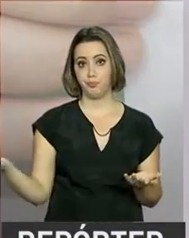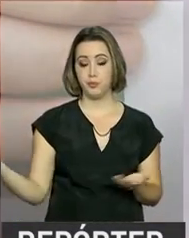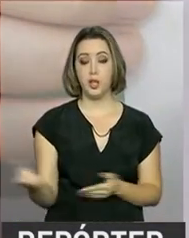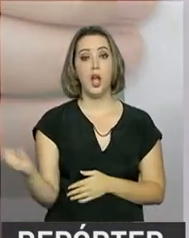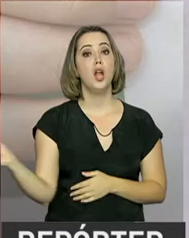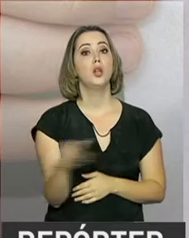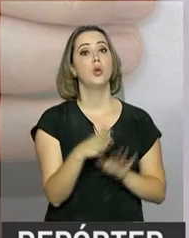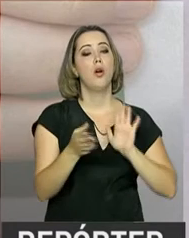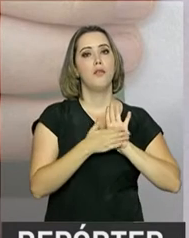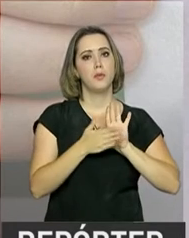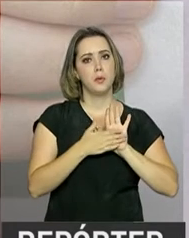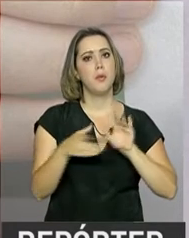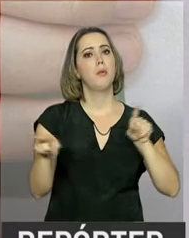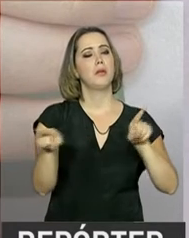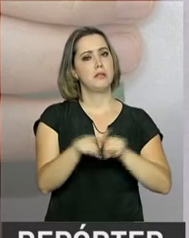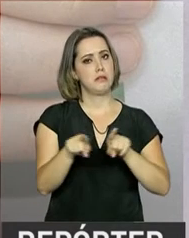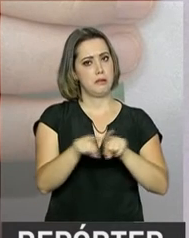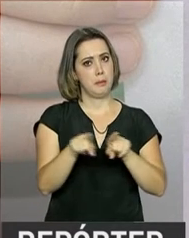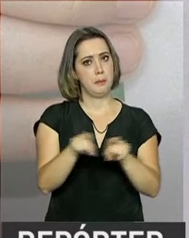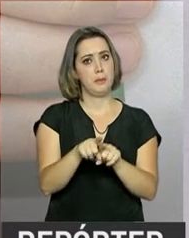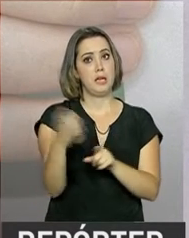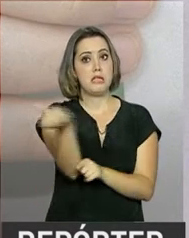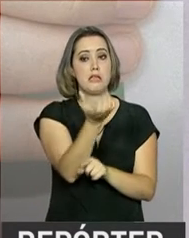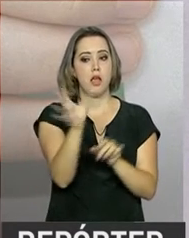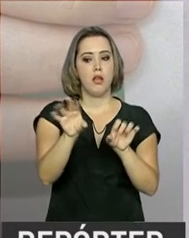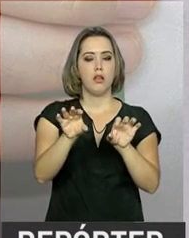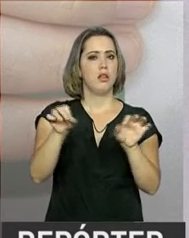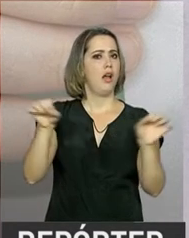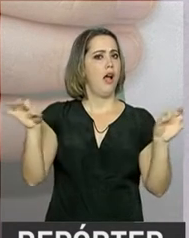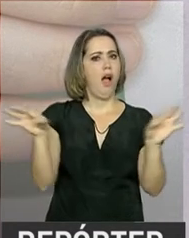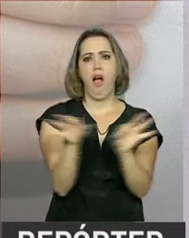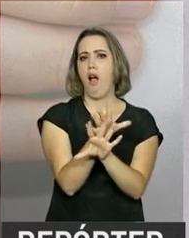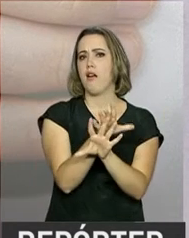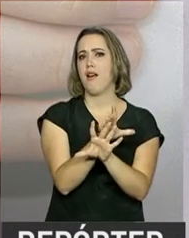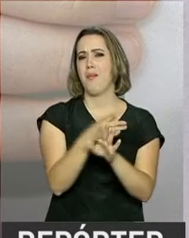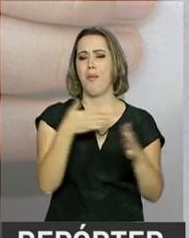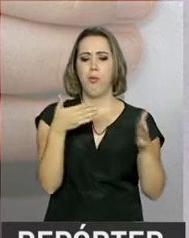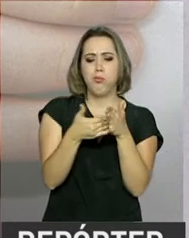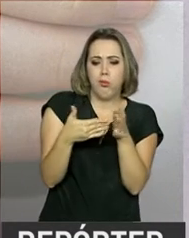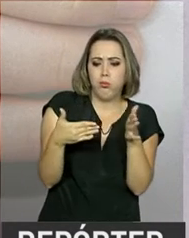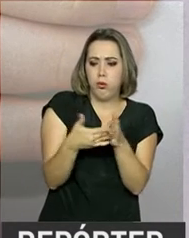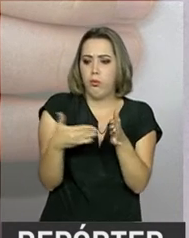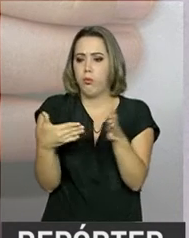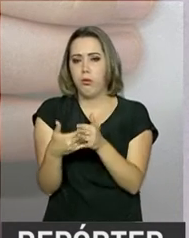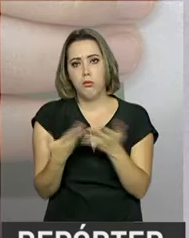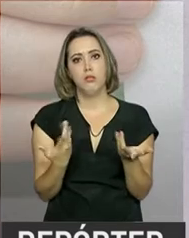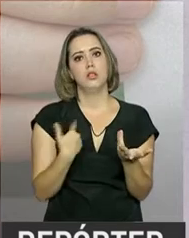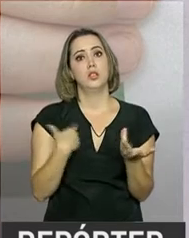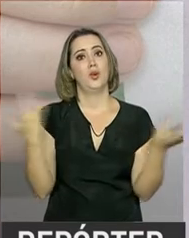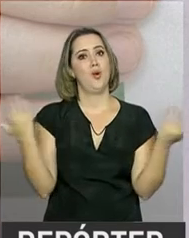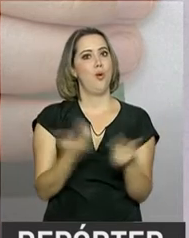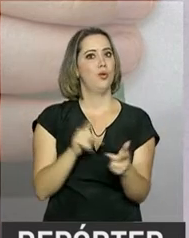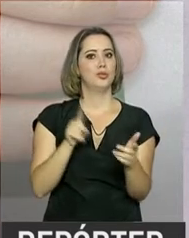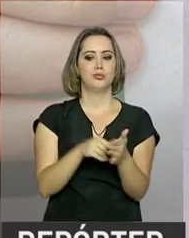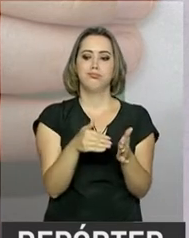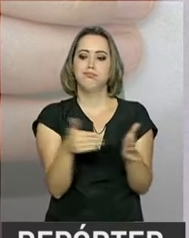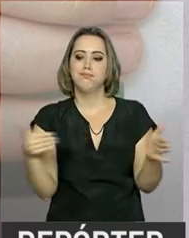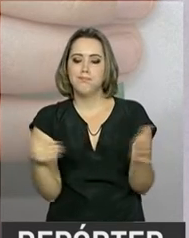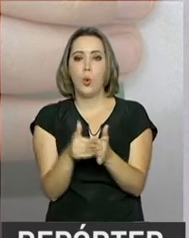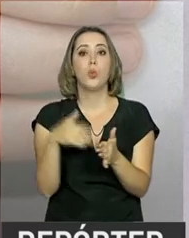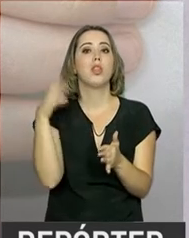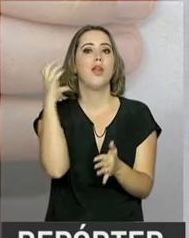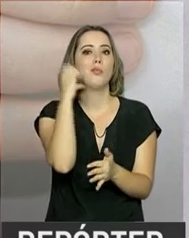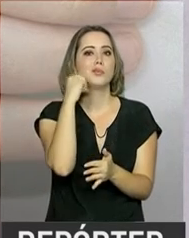diminuir os obstáculos para adoção no brasil comprados únicos para a conclusão do processo que atualmente são definidos